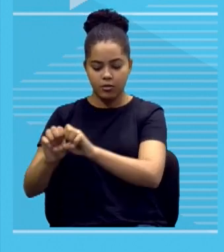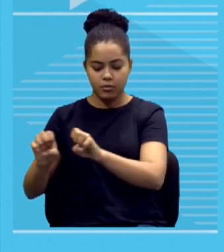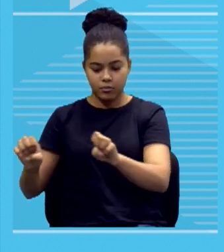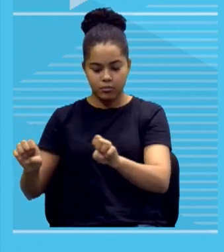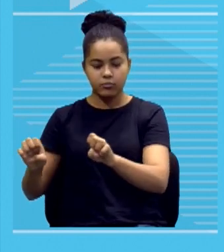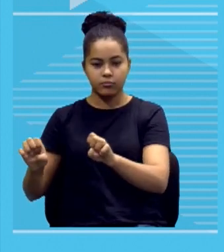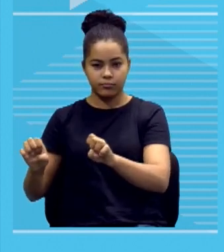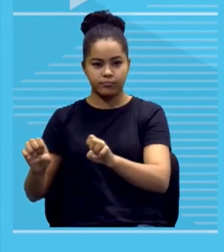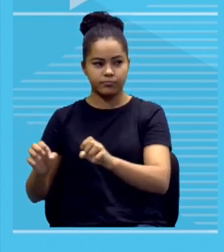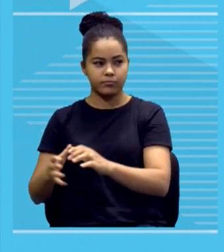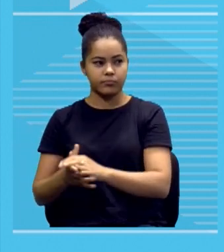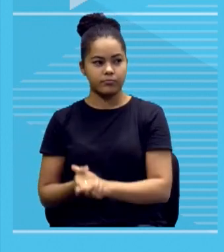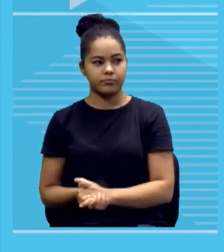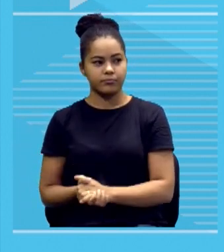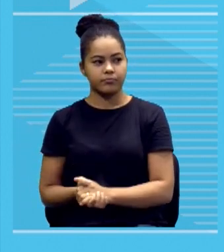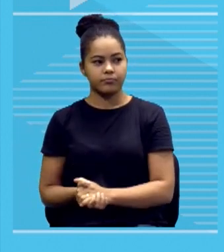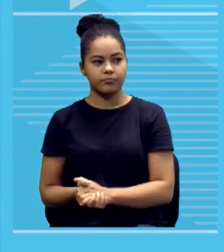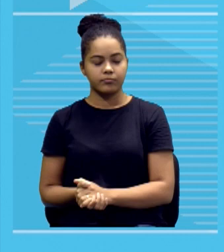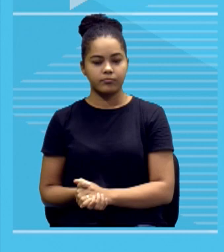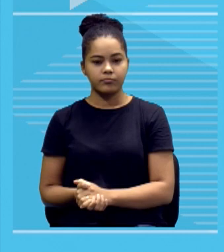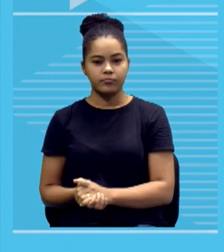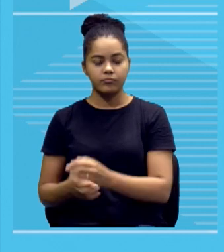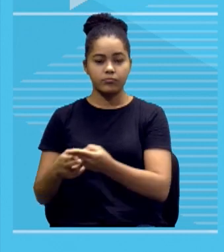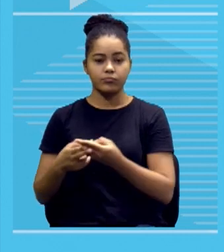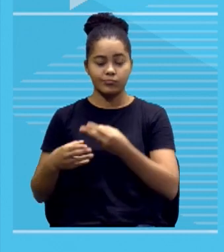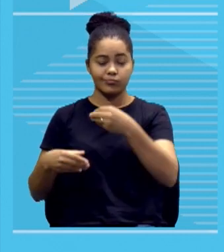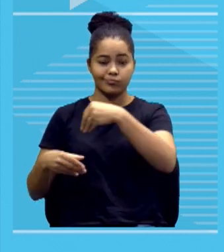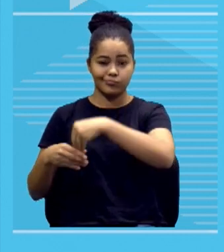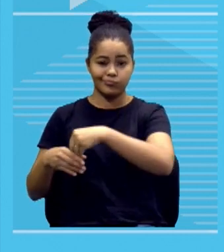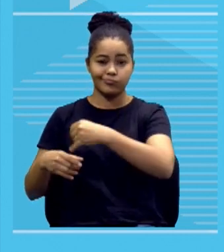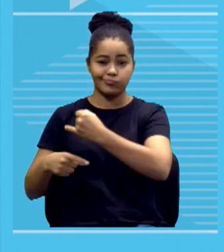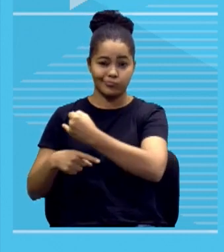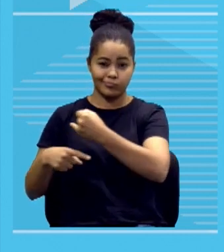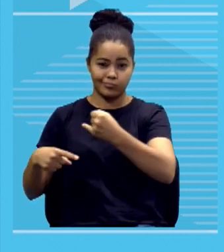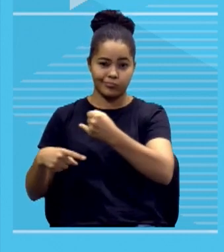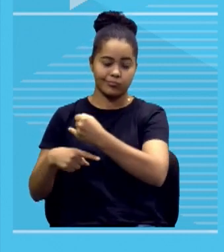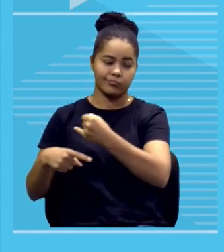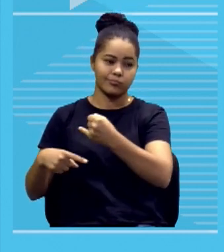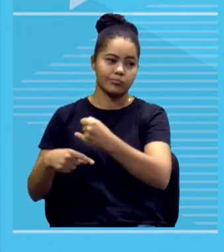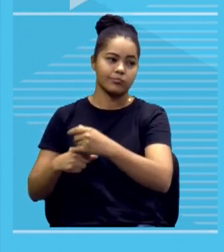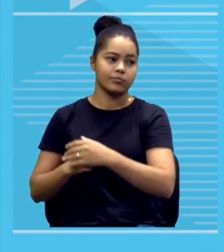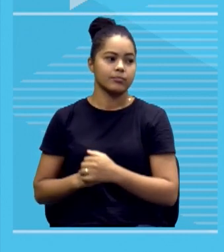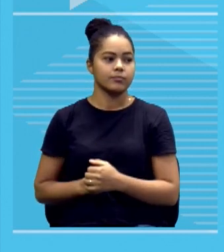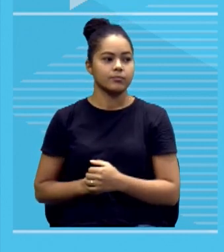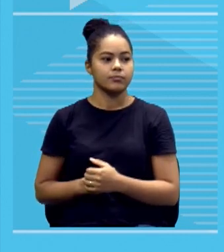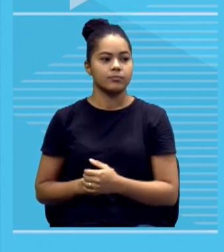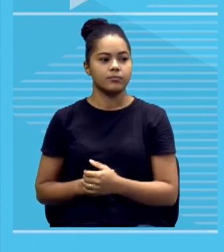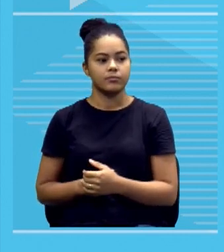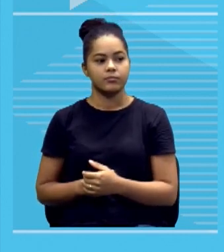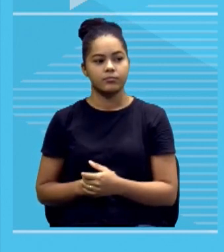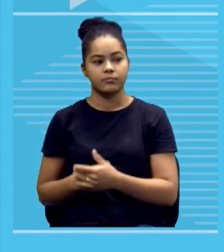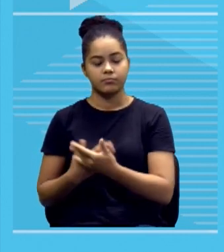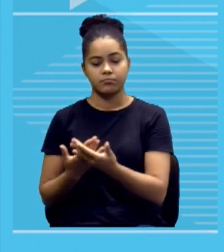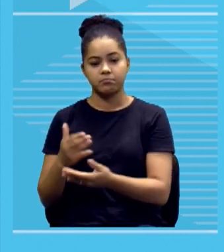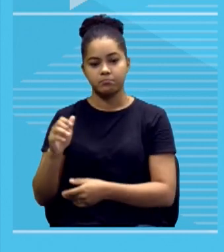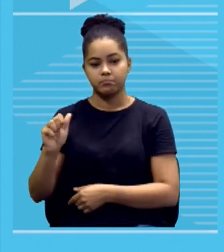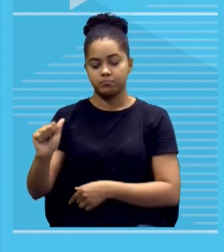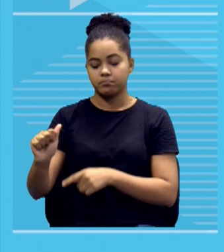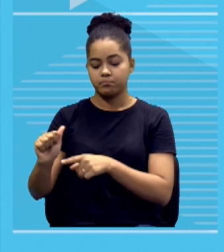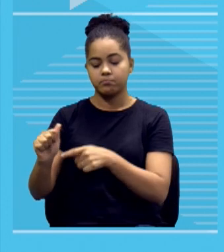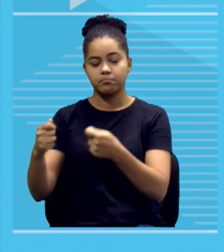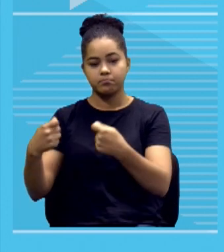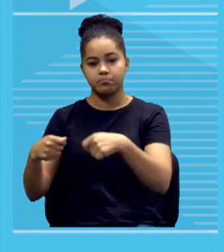um aplicado dentro do sistema. Para cada ponto. Para o primeiro ponto, ele tem que a